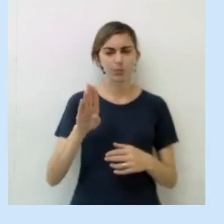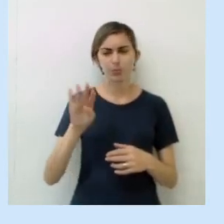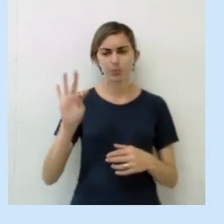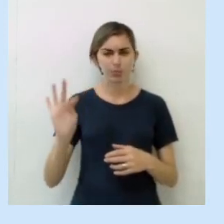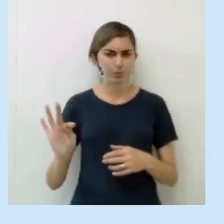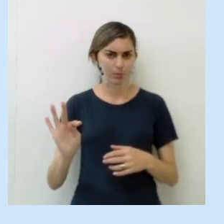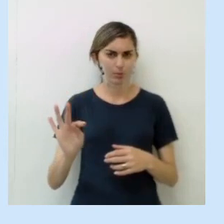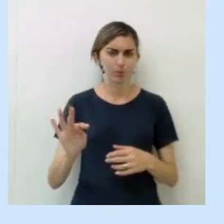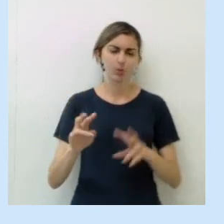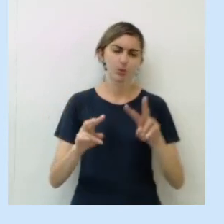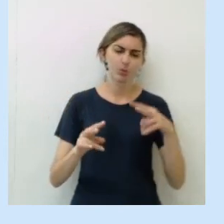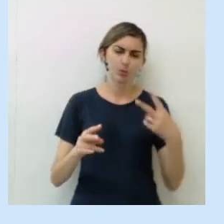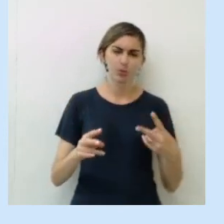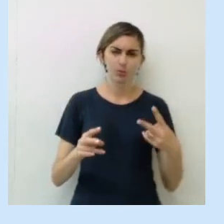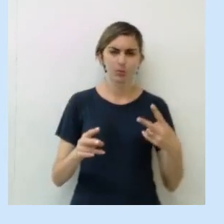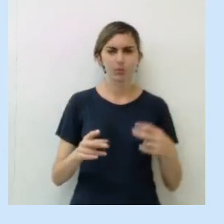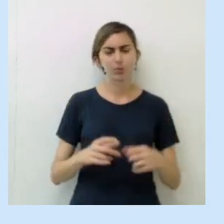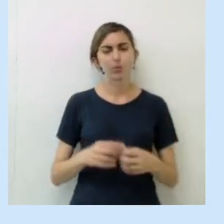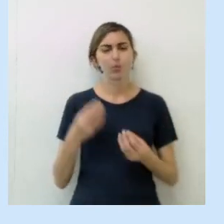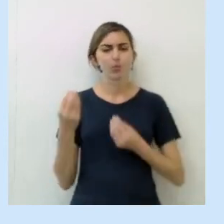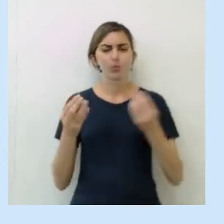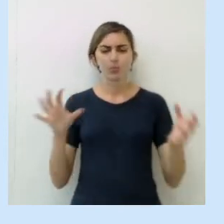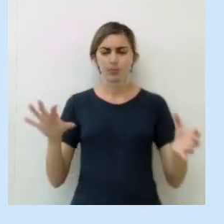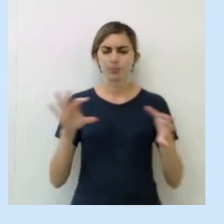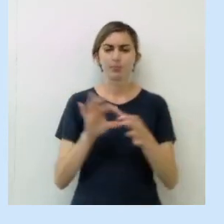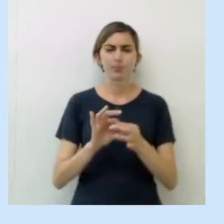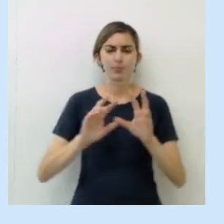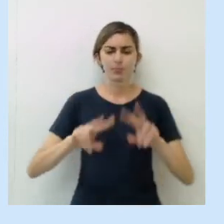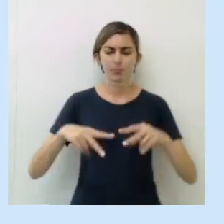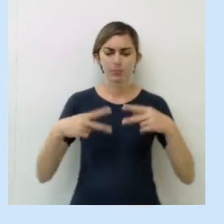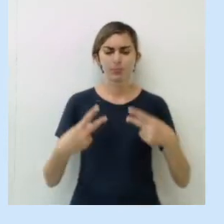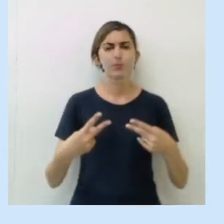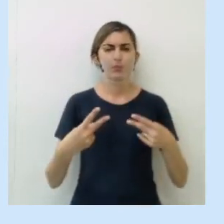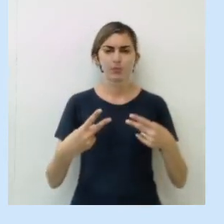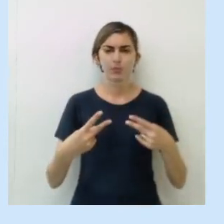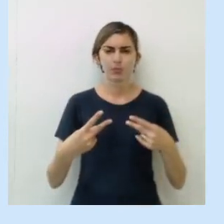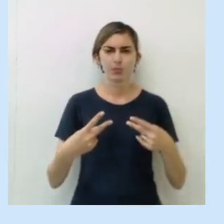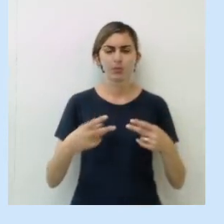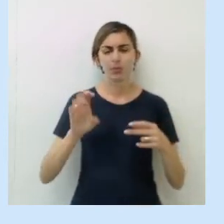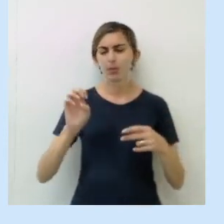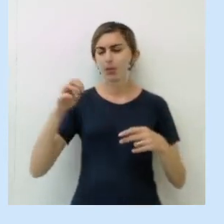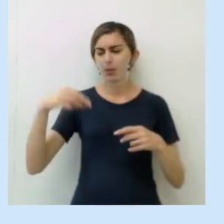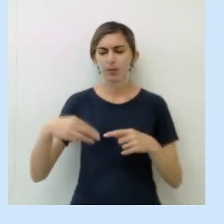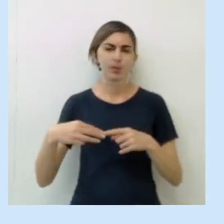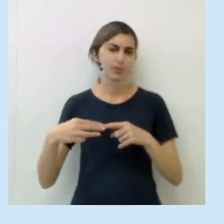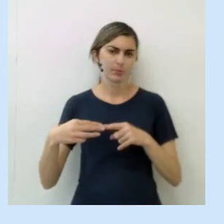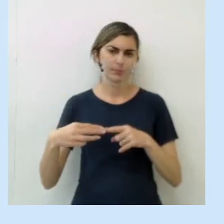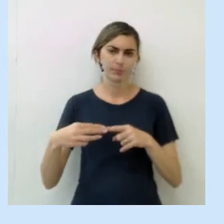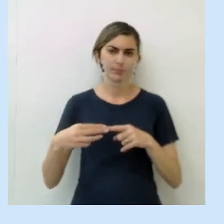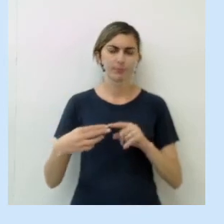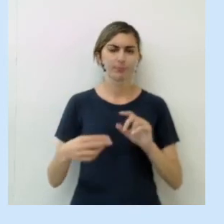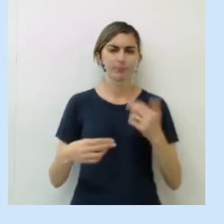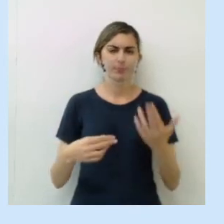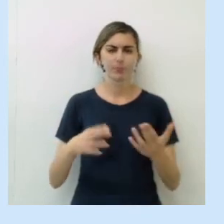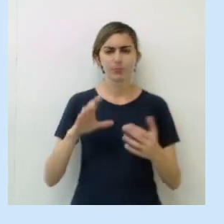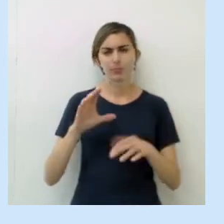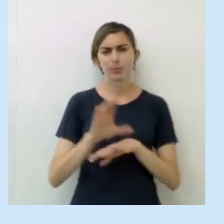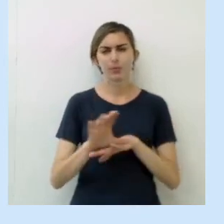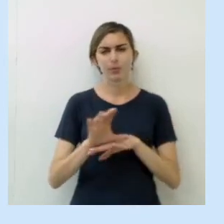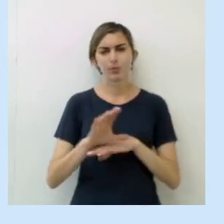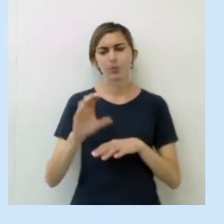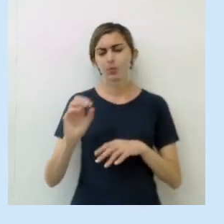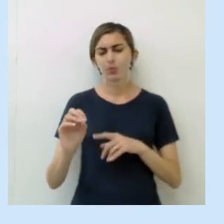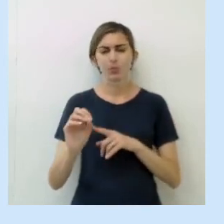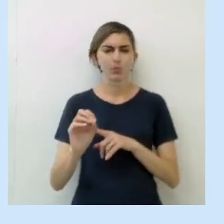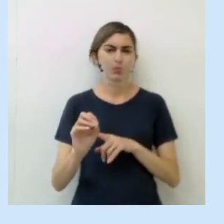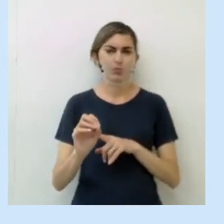but 2. Como a ligação é dupla, o infixo é o en, é N. E aí do carboneto,